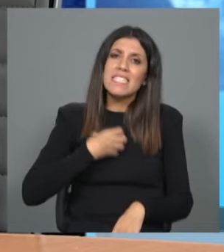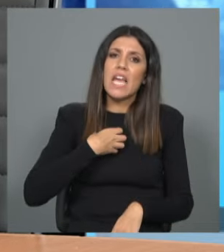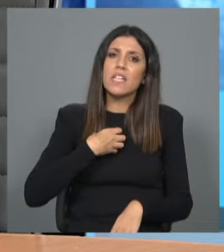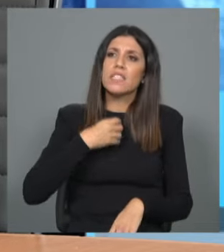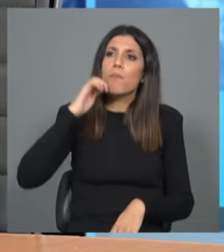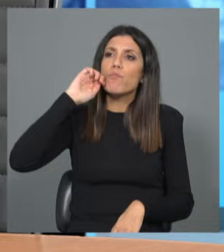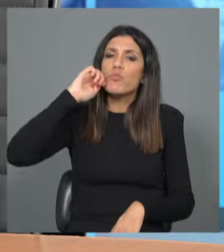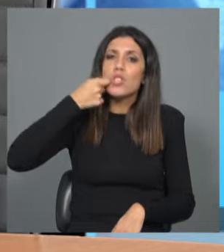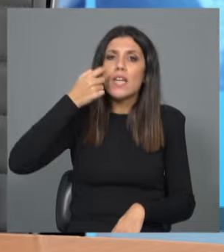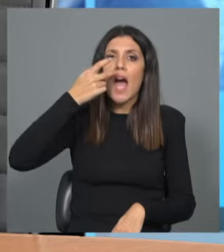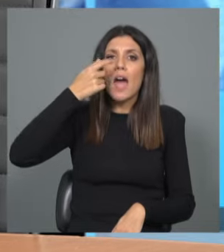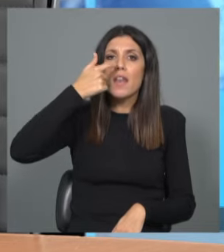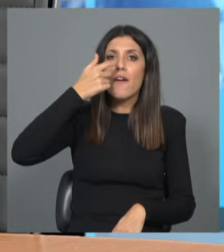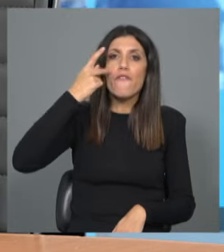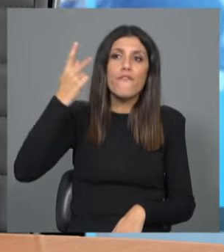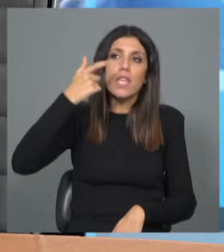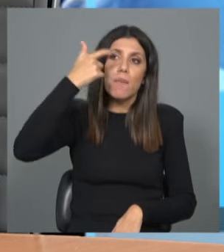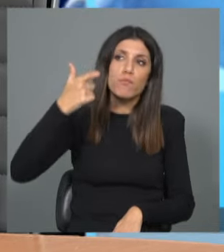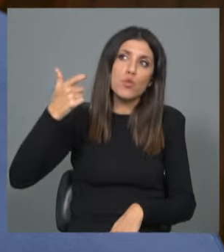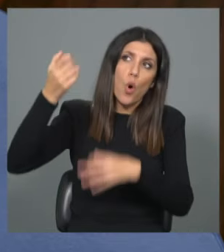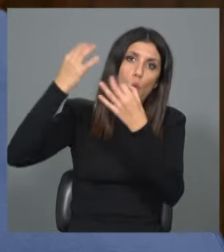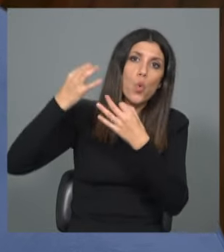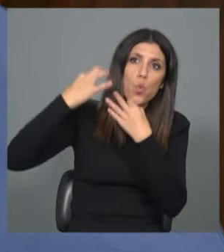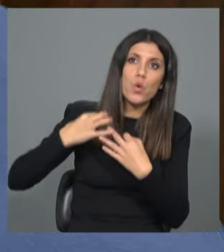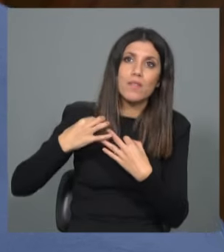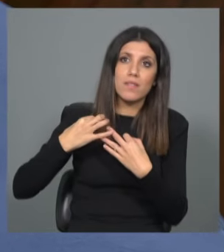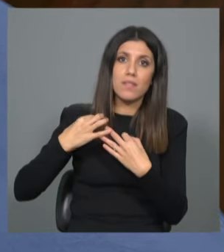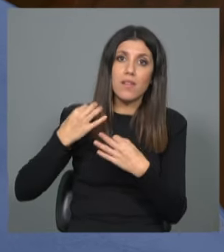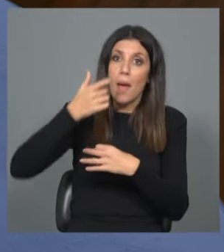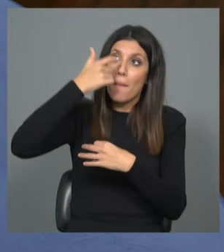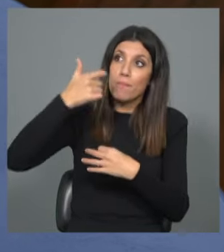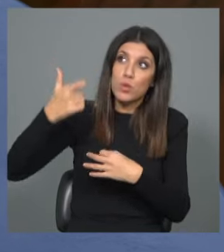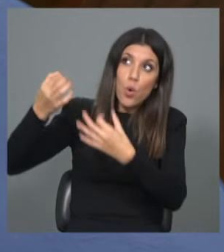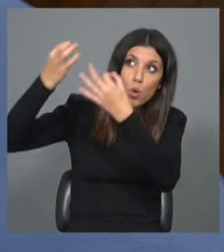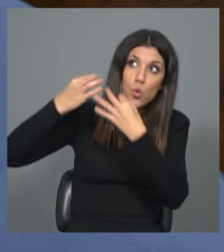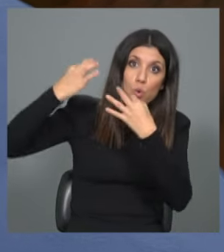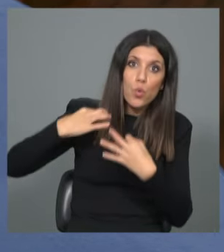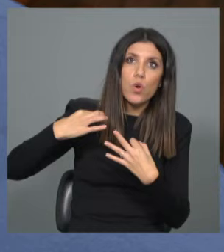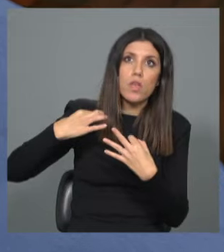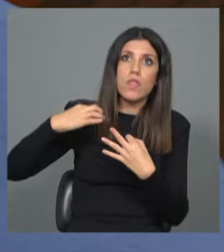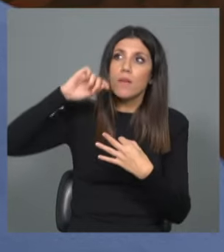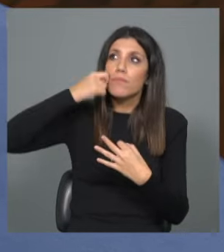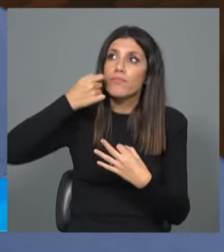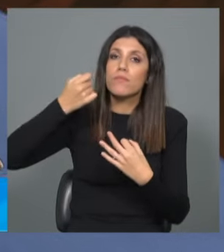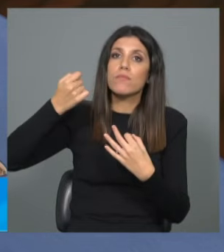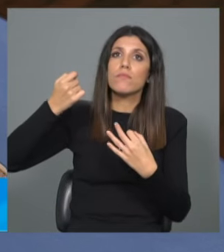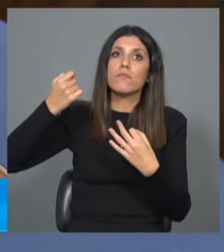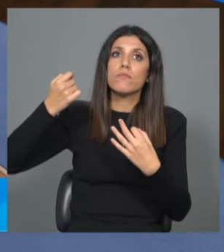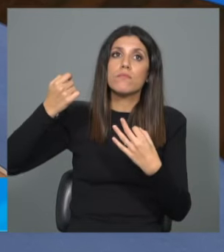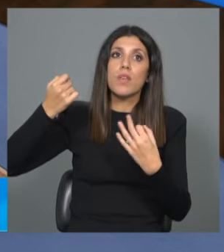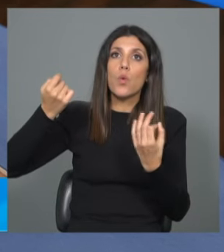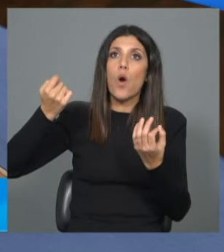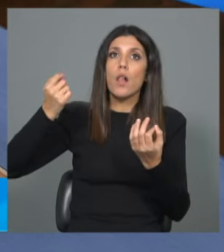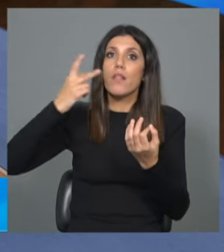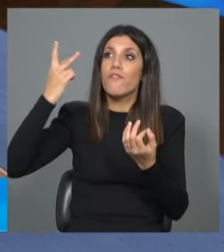sua vida financeira completamente do avesso, tem a sua vida social completamente do avesso. sem nenhum apoio, sem nenhum suporte, sem nenhuma garantia